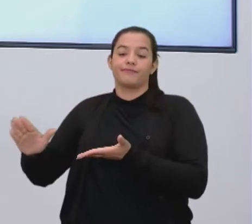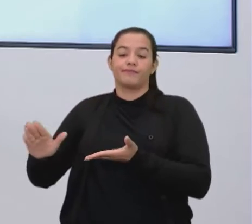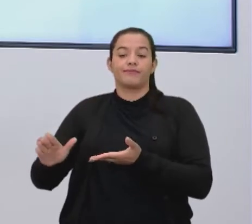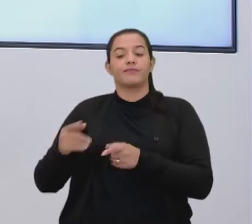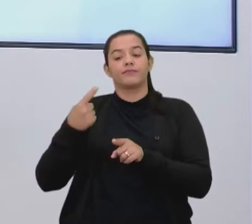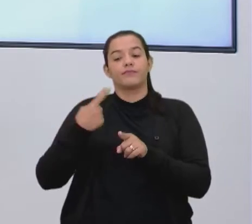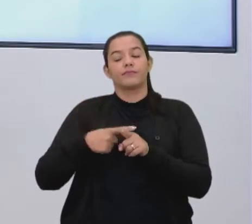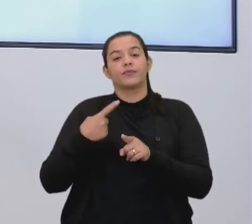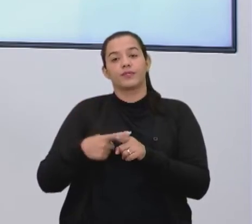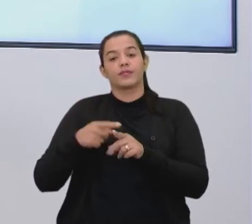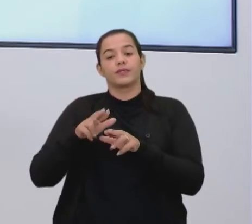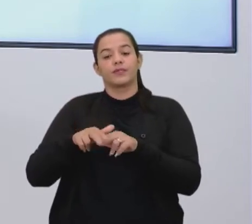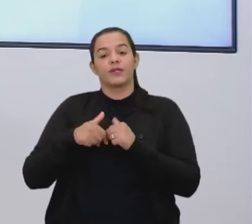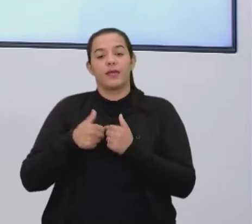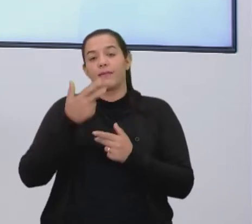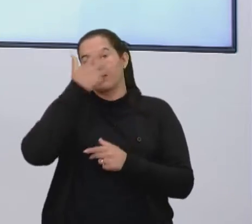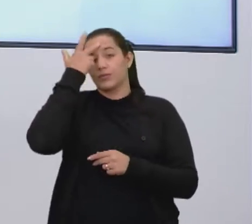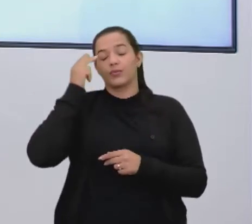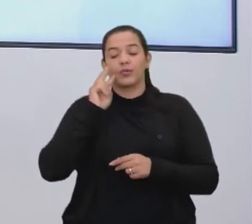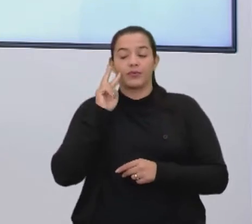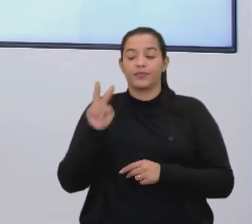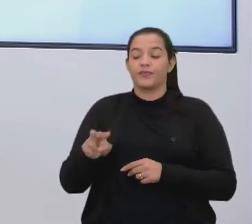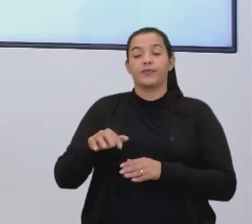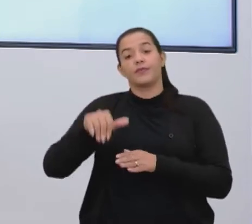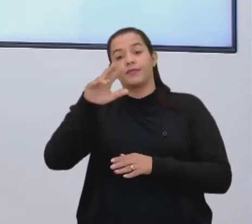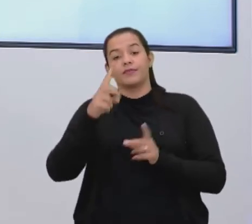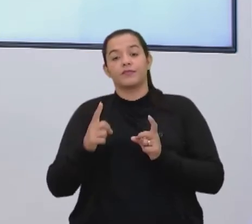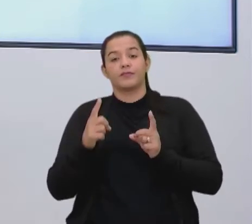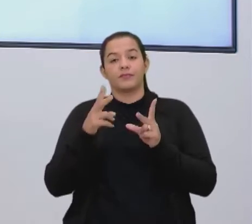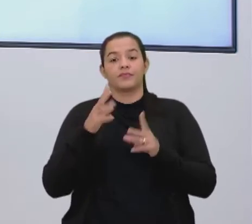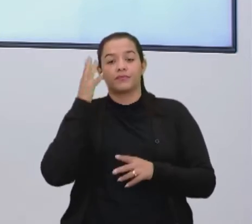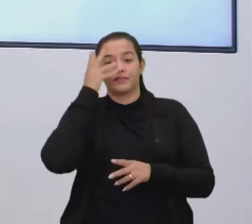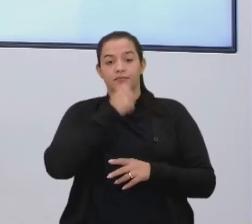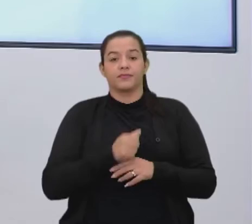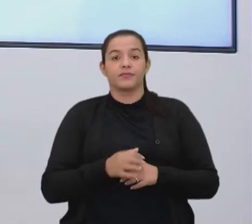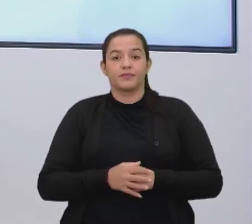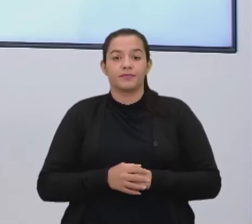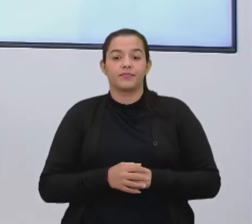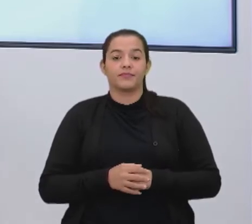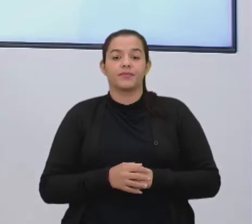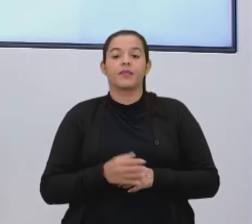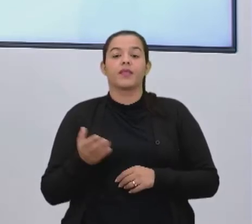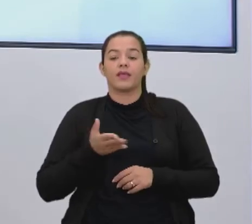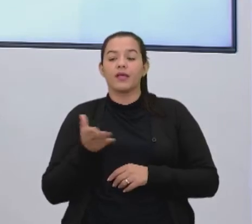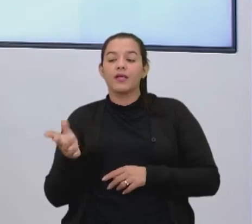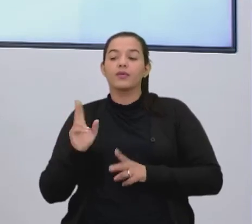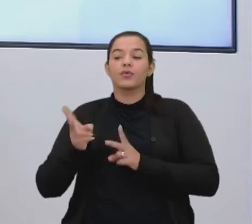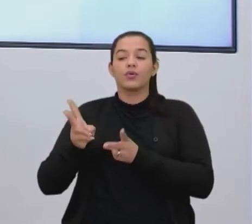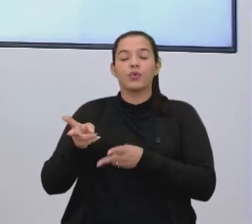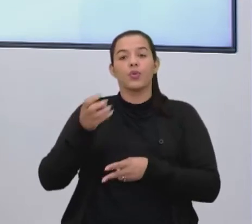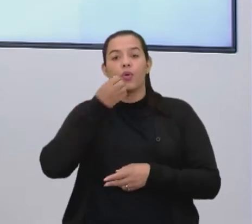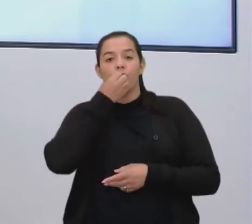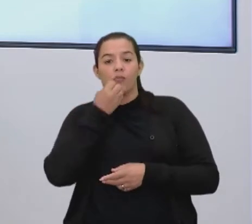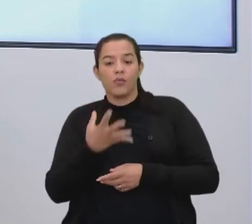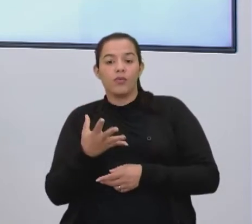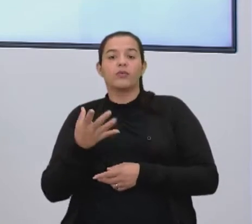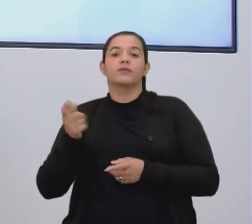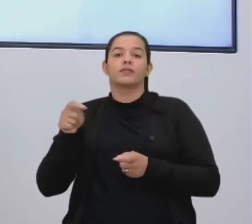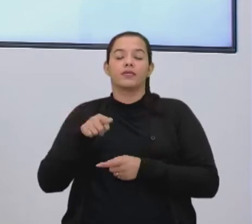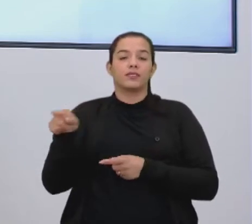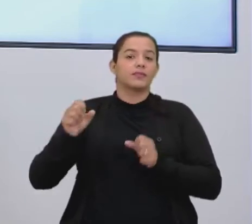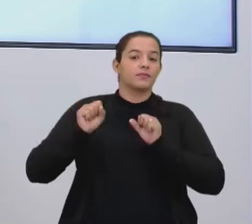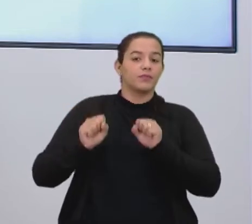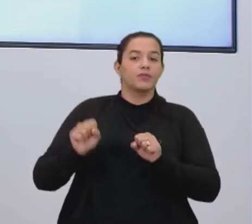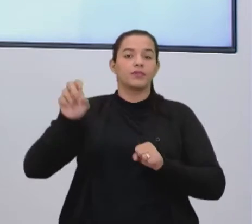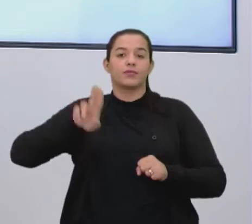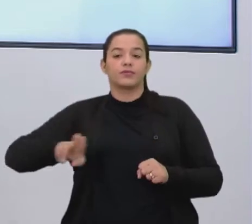causa que justamente você vende os alimentos mais bonitos. E aí esses alimentos que ainda estão bons, que são podem ser